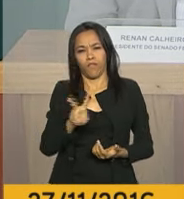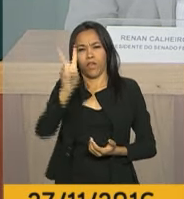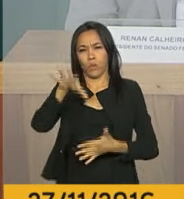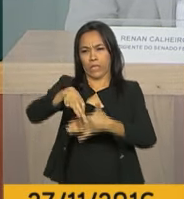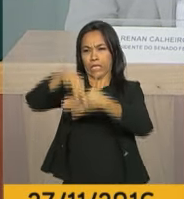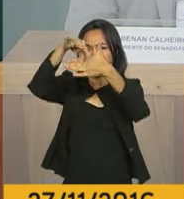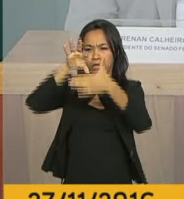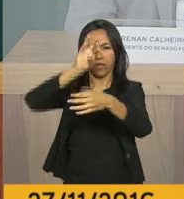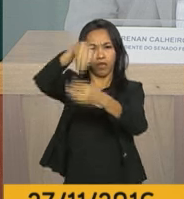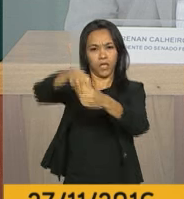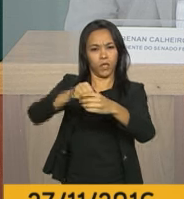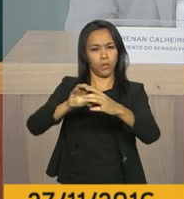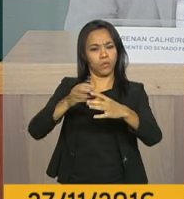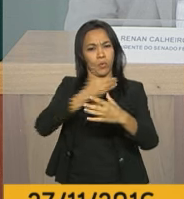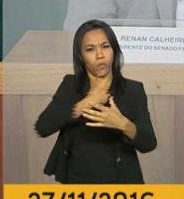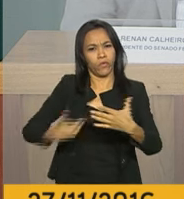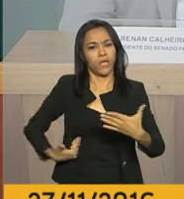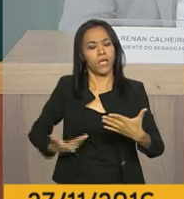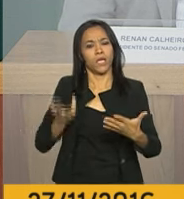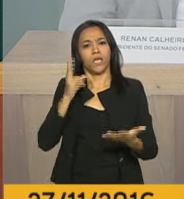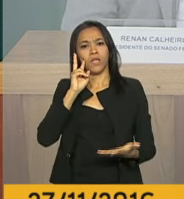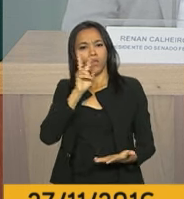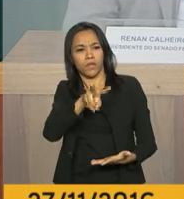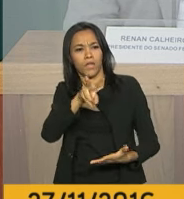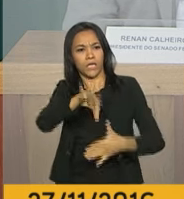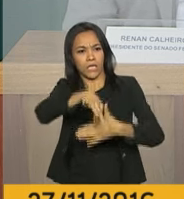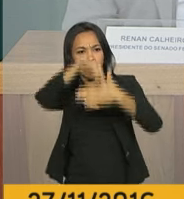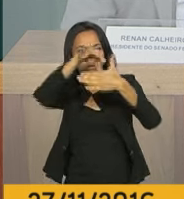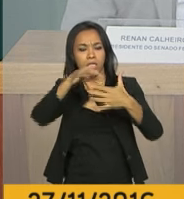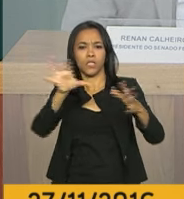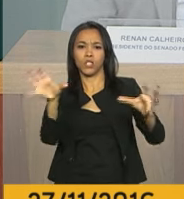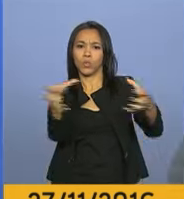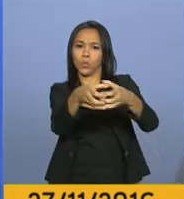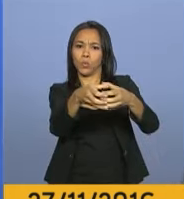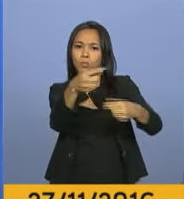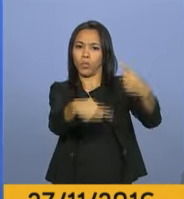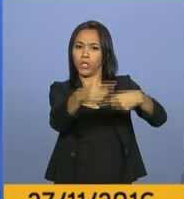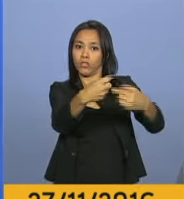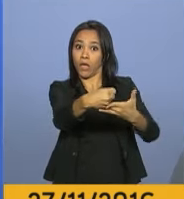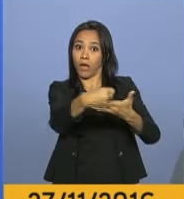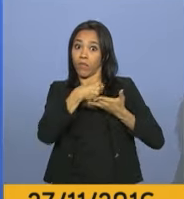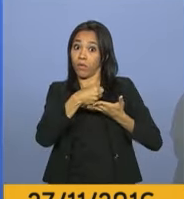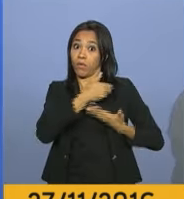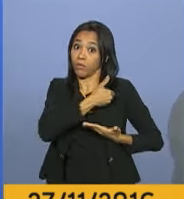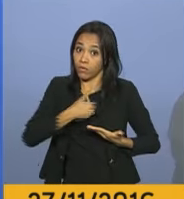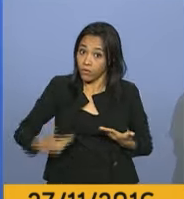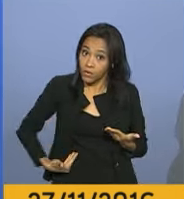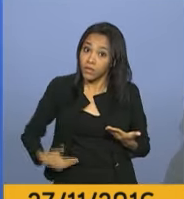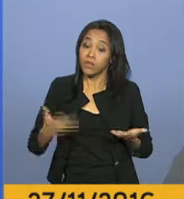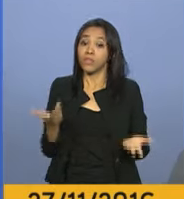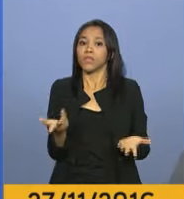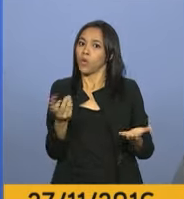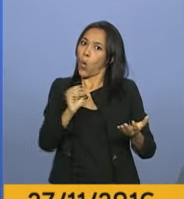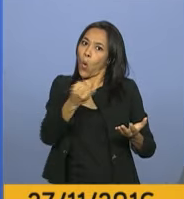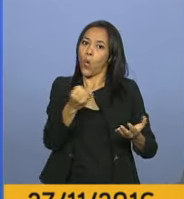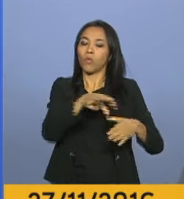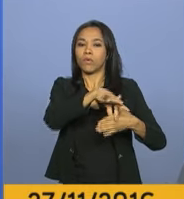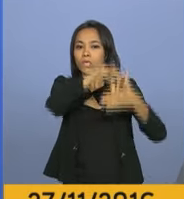do governo, prevê-se a existência de líderes de uma base aliada, naturalmente líderes da